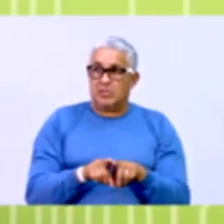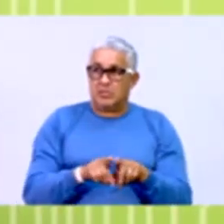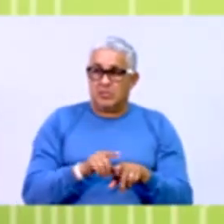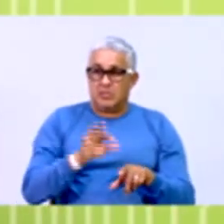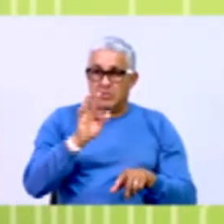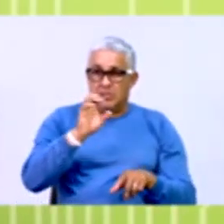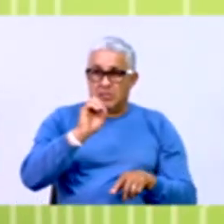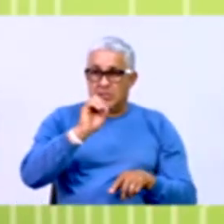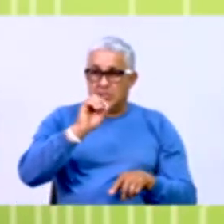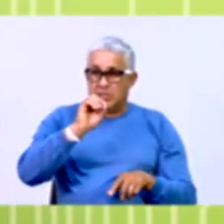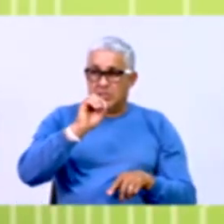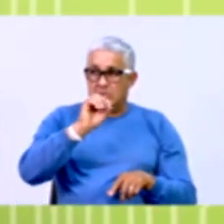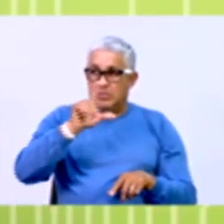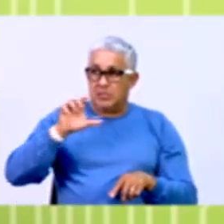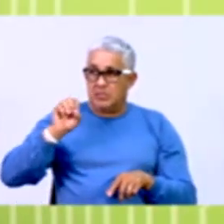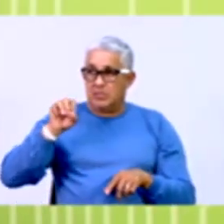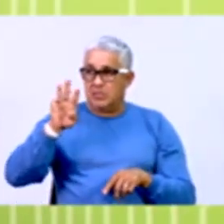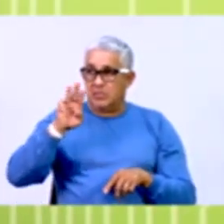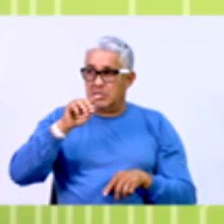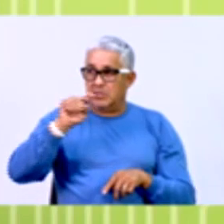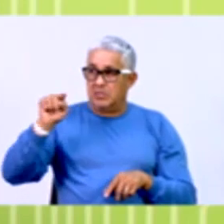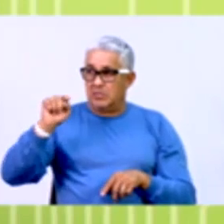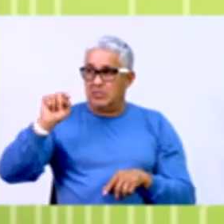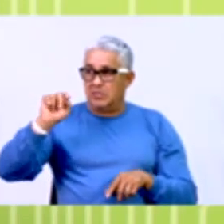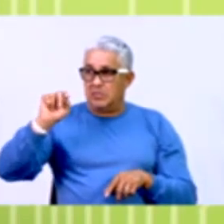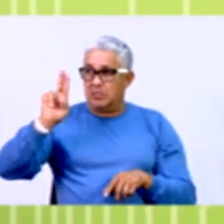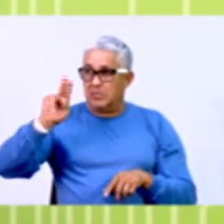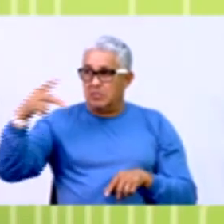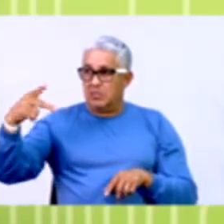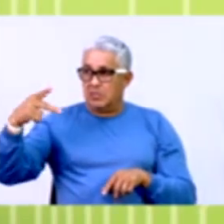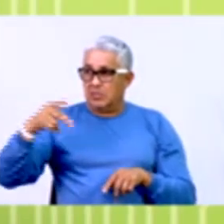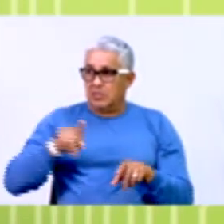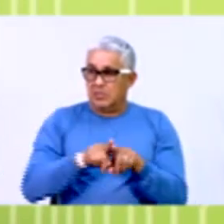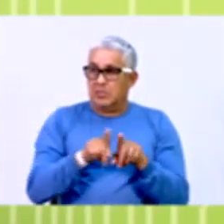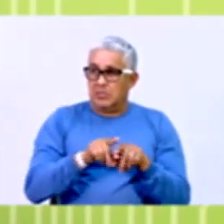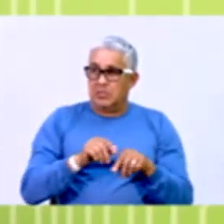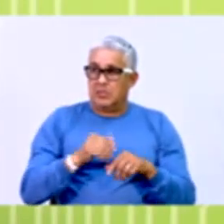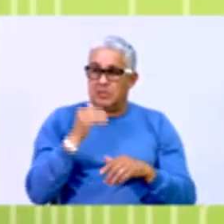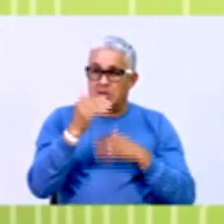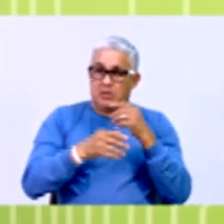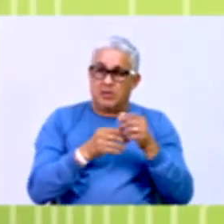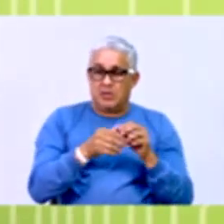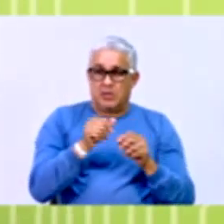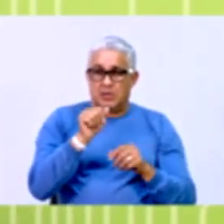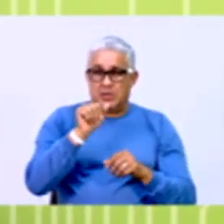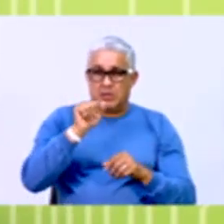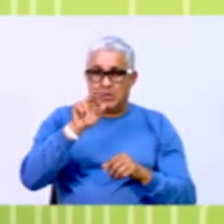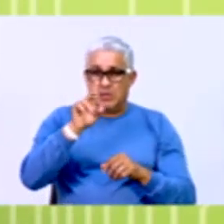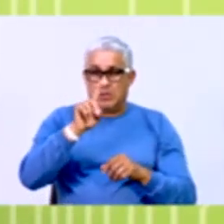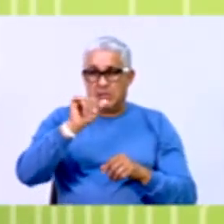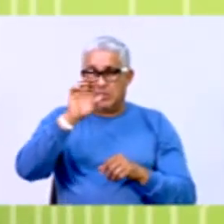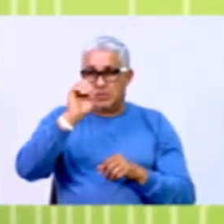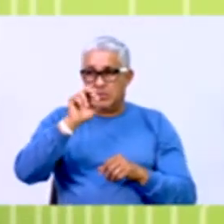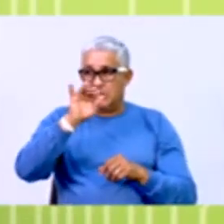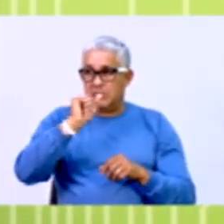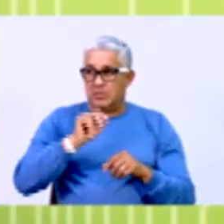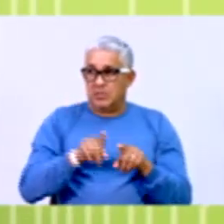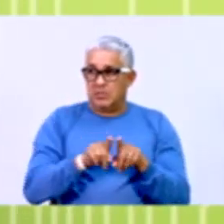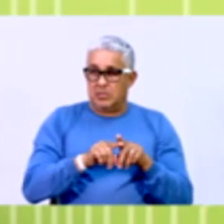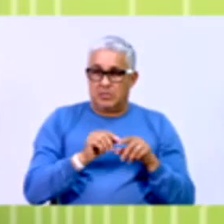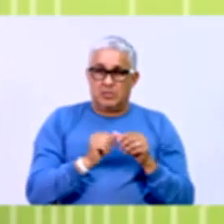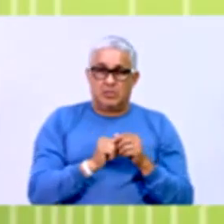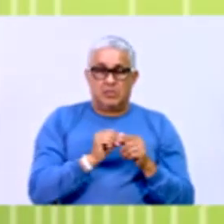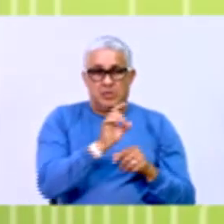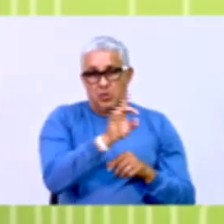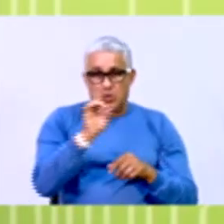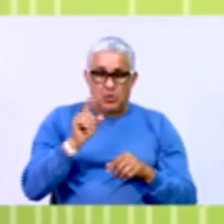follow-up, que vai sempre revisar aquela auditoria, de tempos em tempos, ela vai ser, cada papel daquele que foi desempenhado também